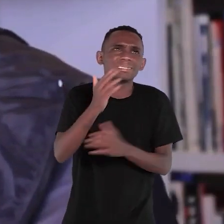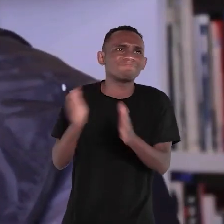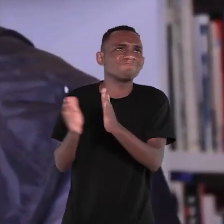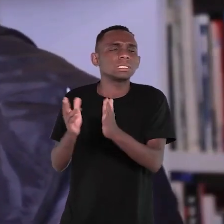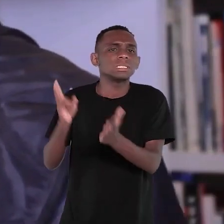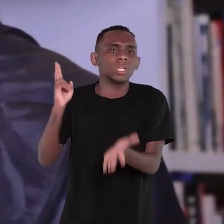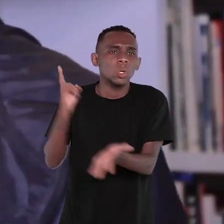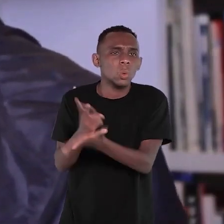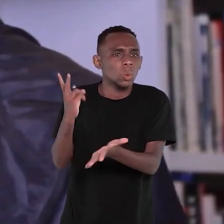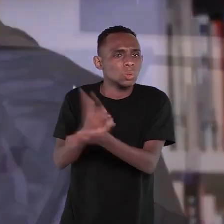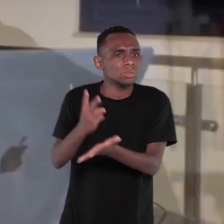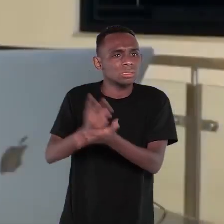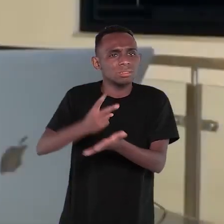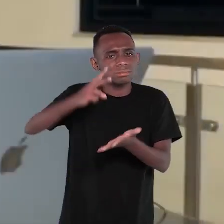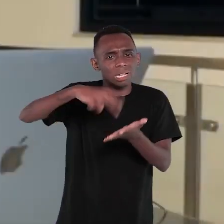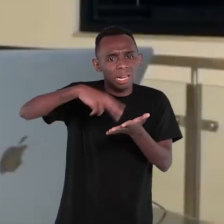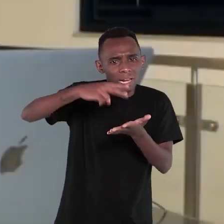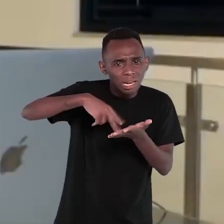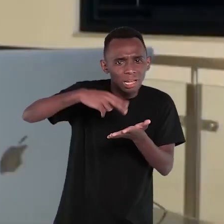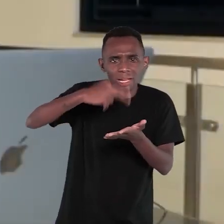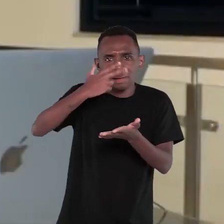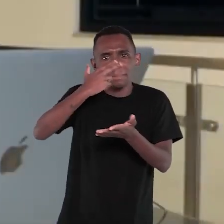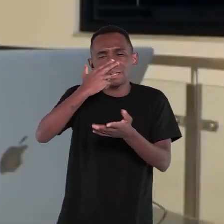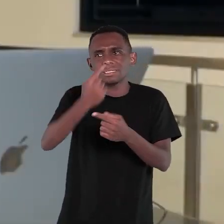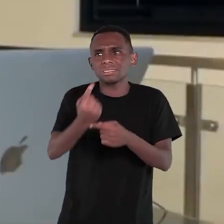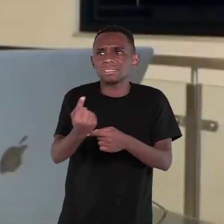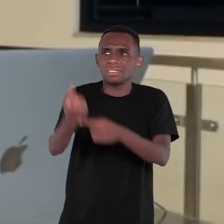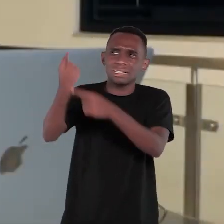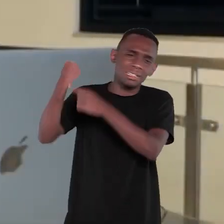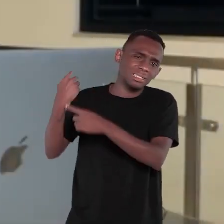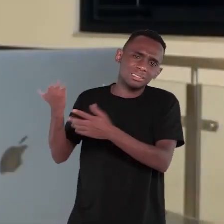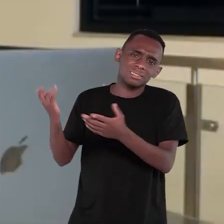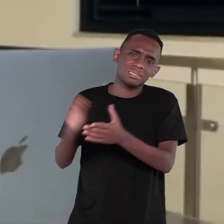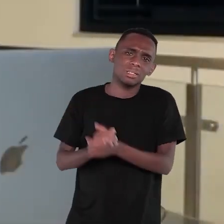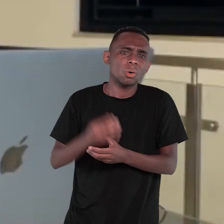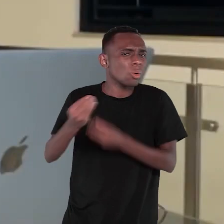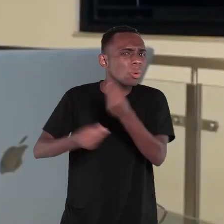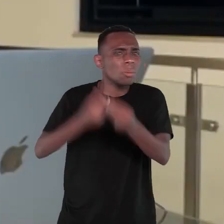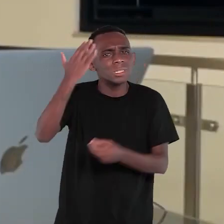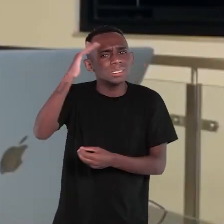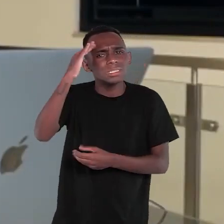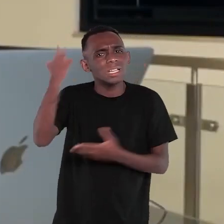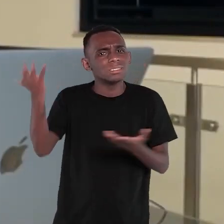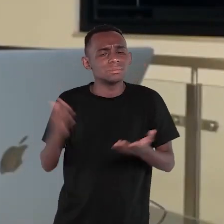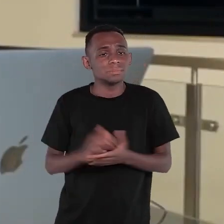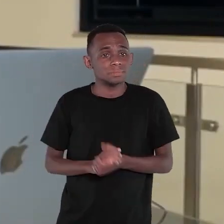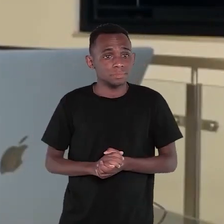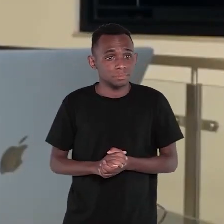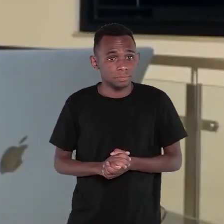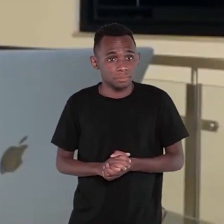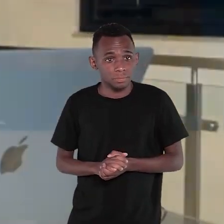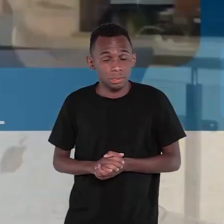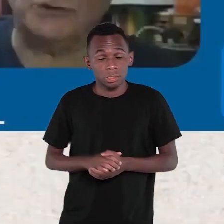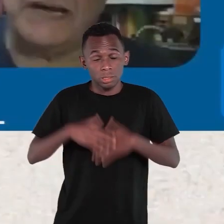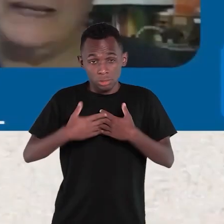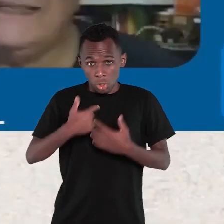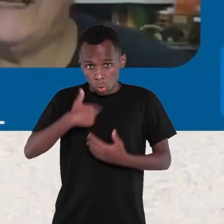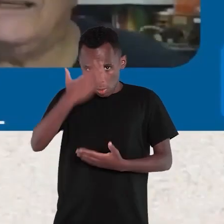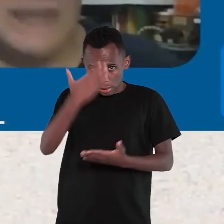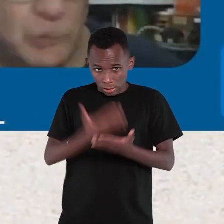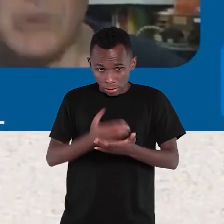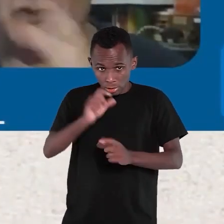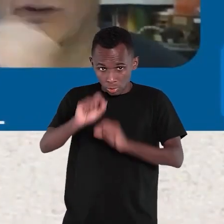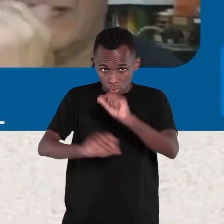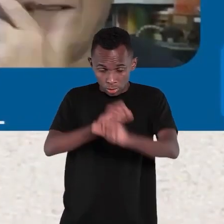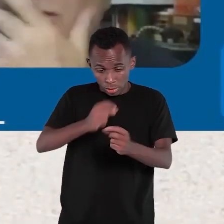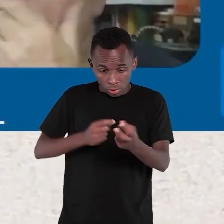parece que continue a ler como em outras idades anteriores. Como é que vocês entendem isso? olha, eu acho que aí